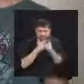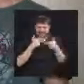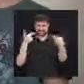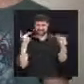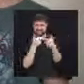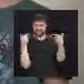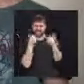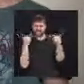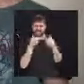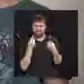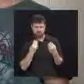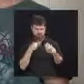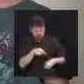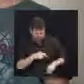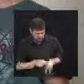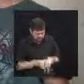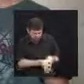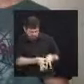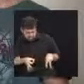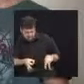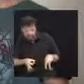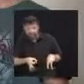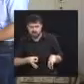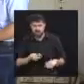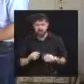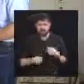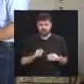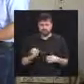e com a rótula fora do lugar? Eu falei, então...